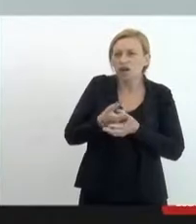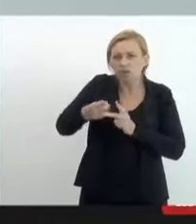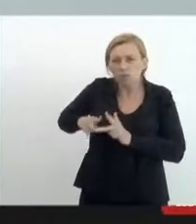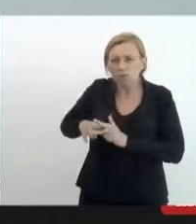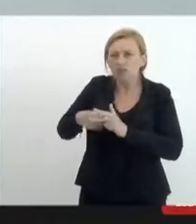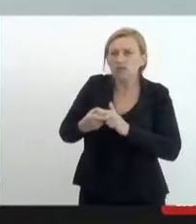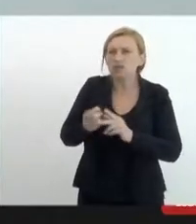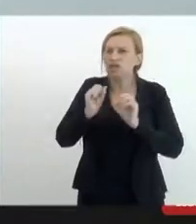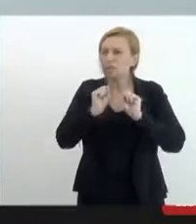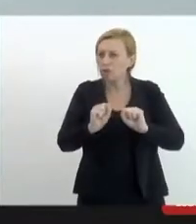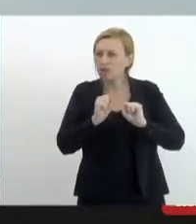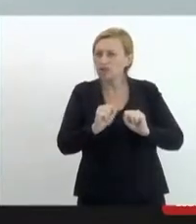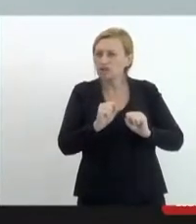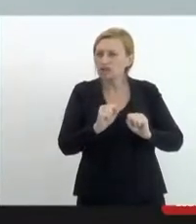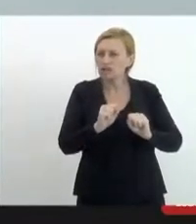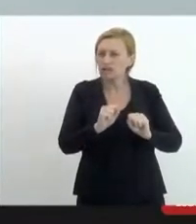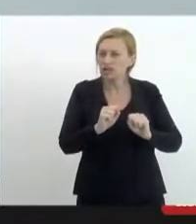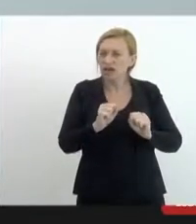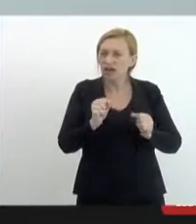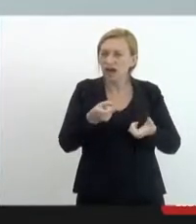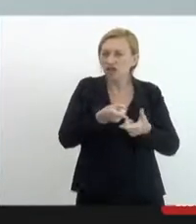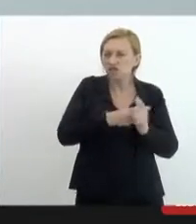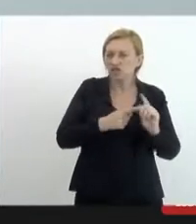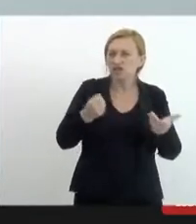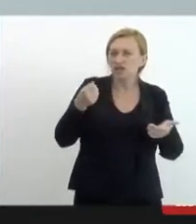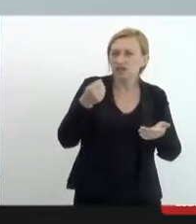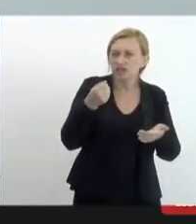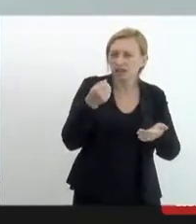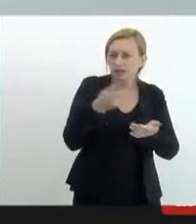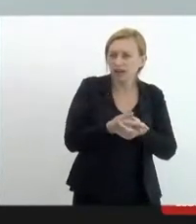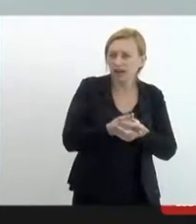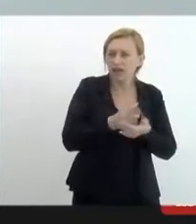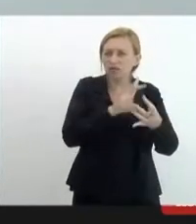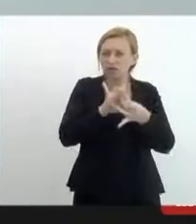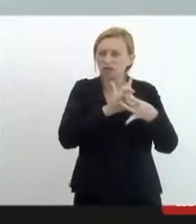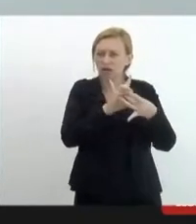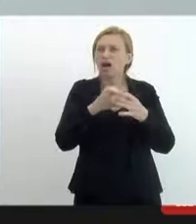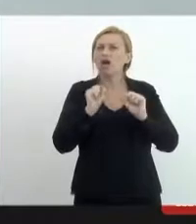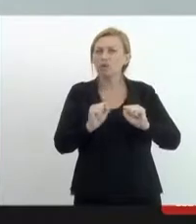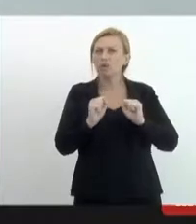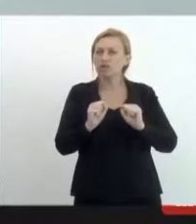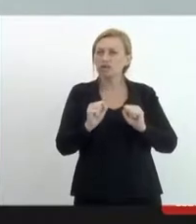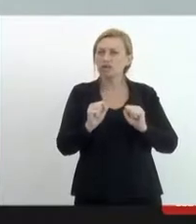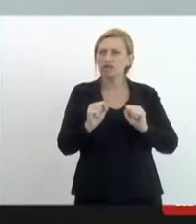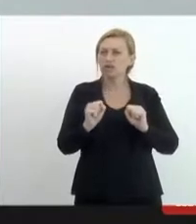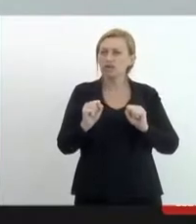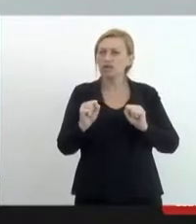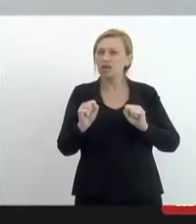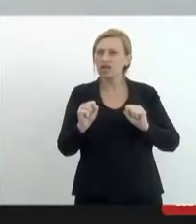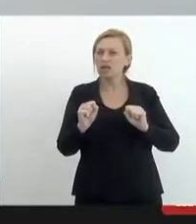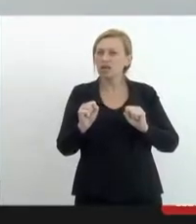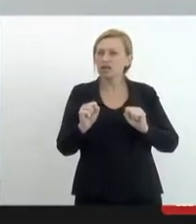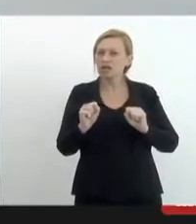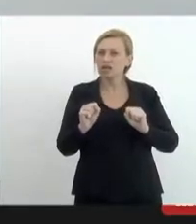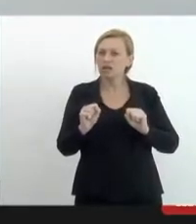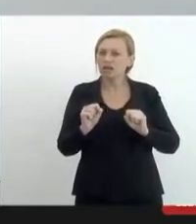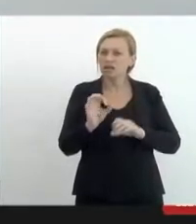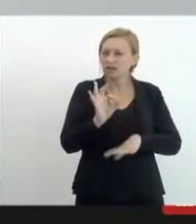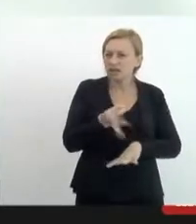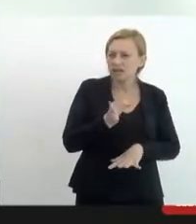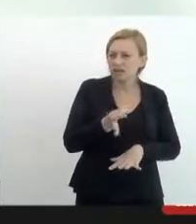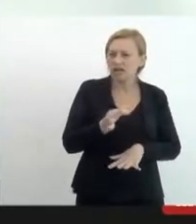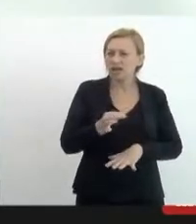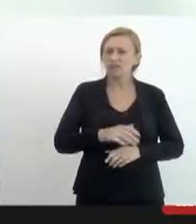que ele possa fazer em relação à dívida que ele tem com a União? Isso é um desenho que pode ser construído? Isso é viável?